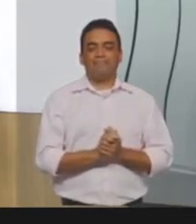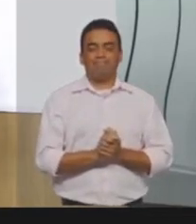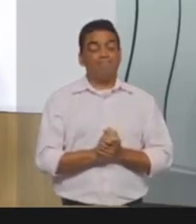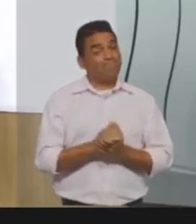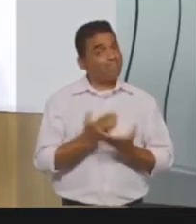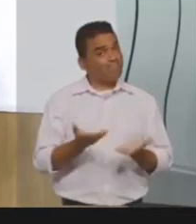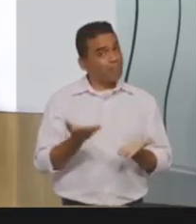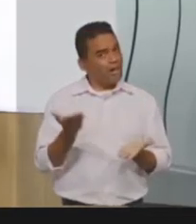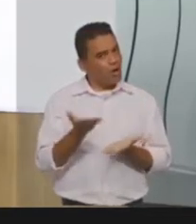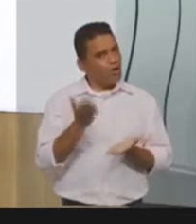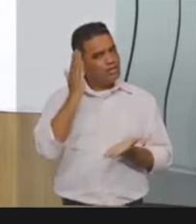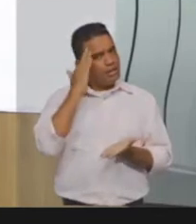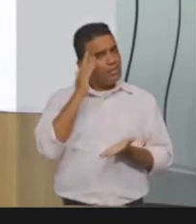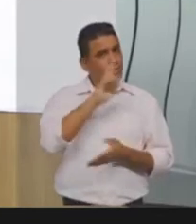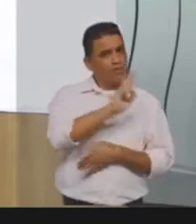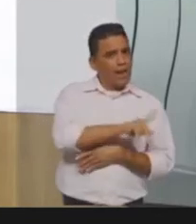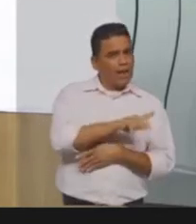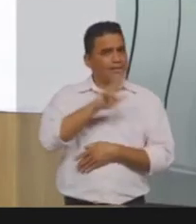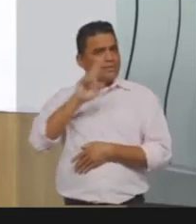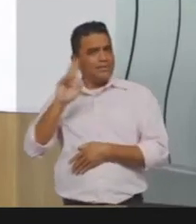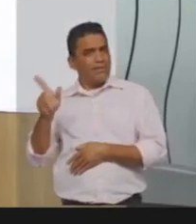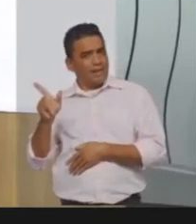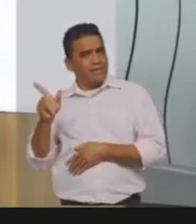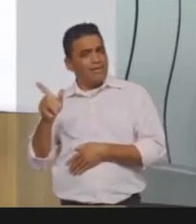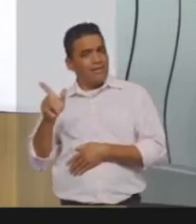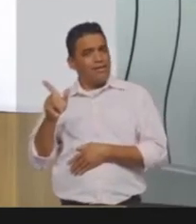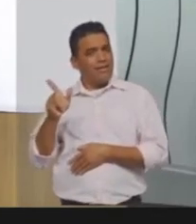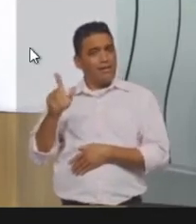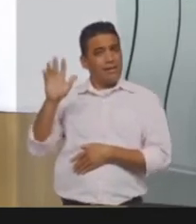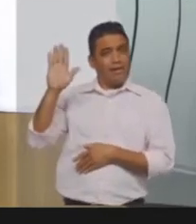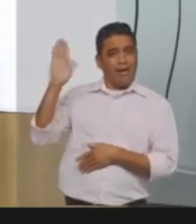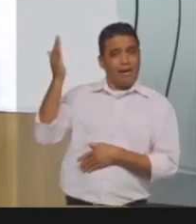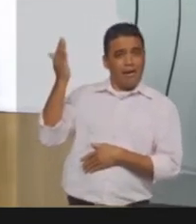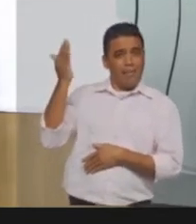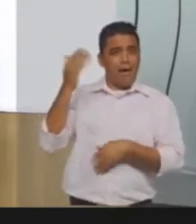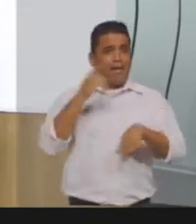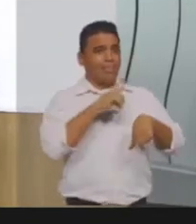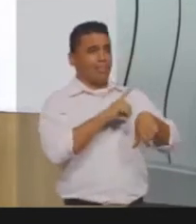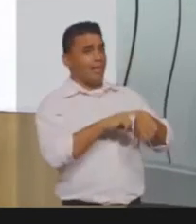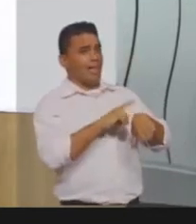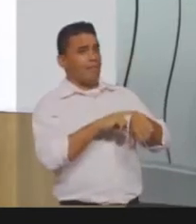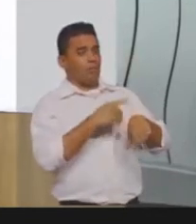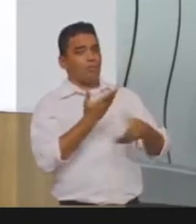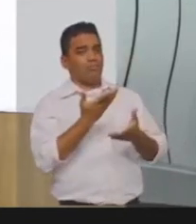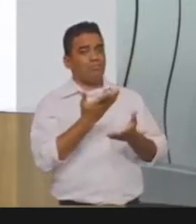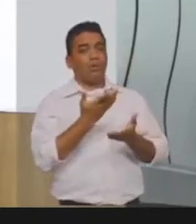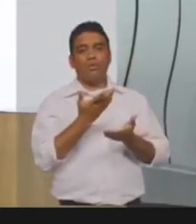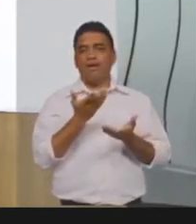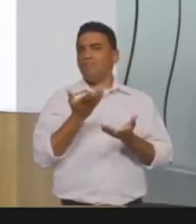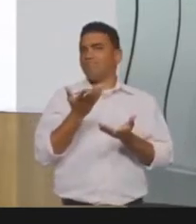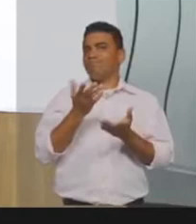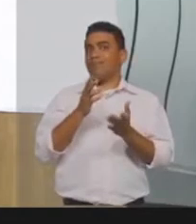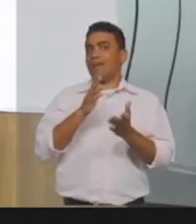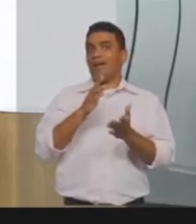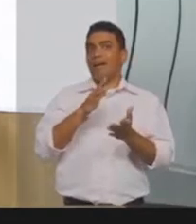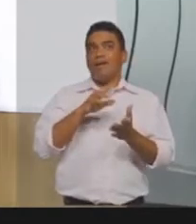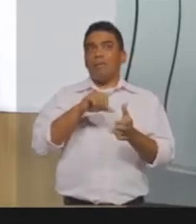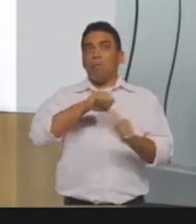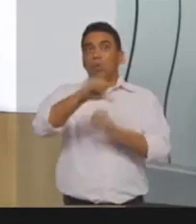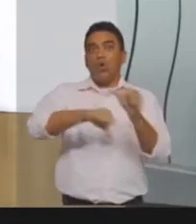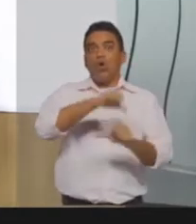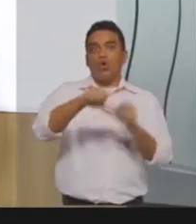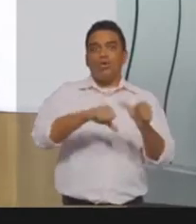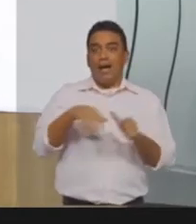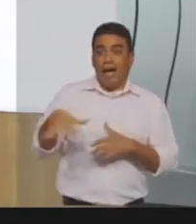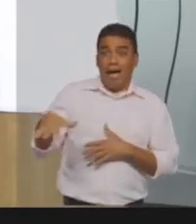Bom, agora que nós já sabemos a diferença de clima e tempo, vamos ver alguns fatores que interferem no clima das regiões, né? Eu disse que grandes